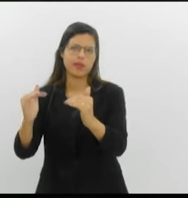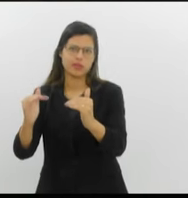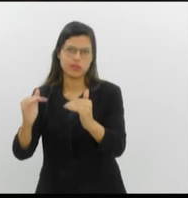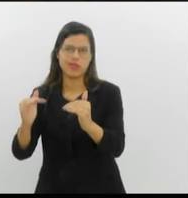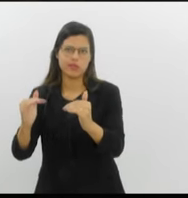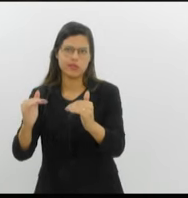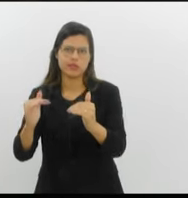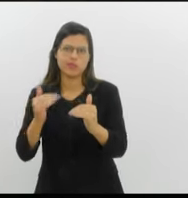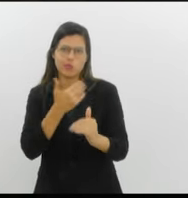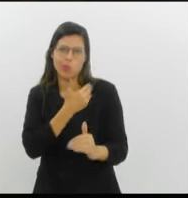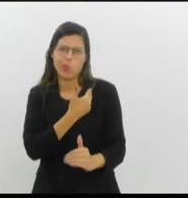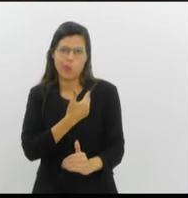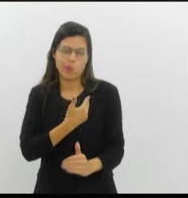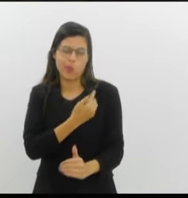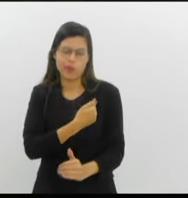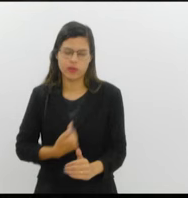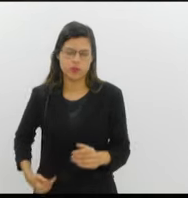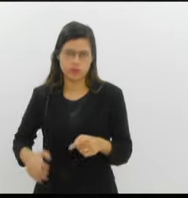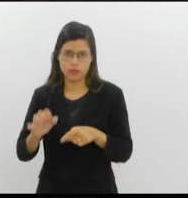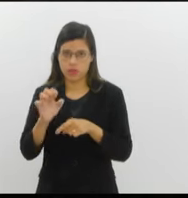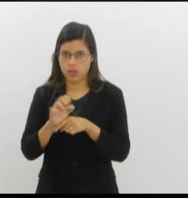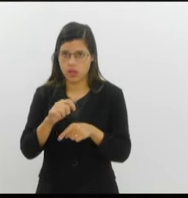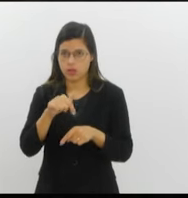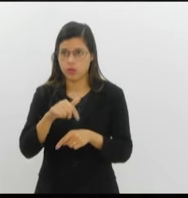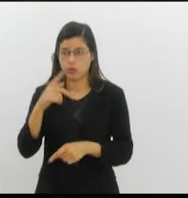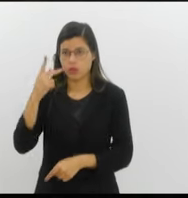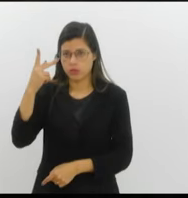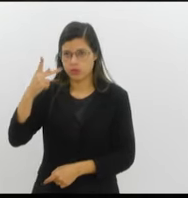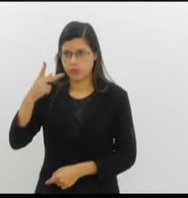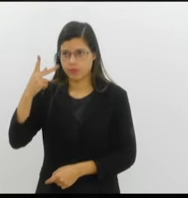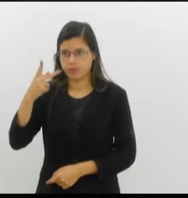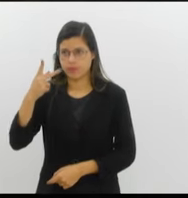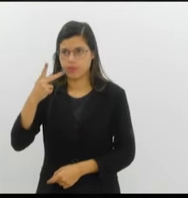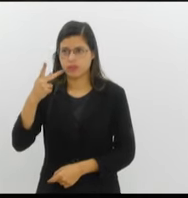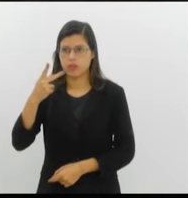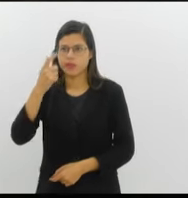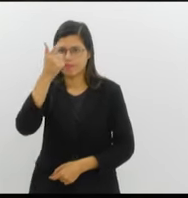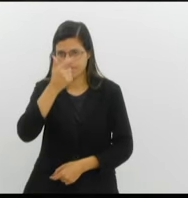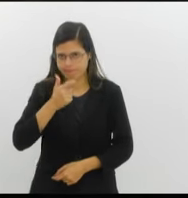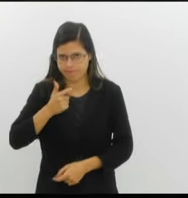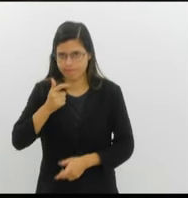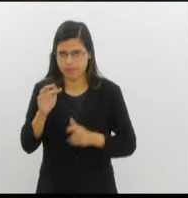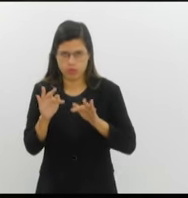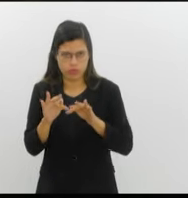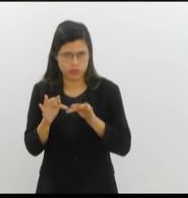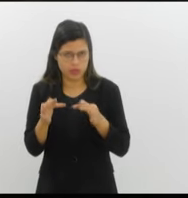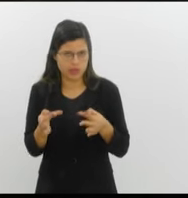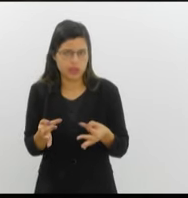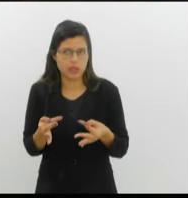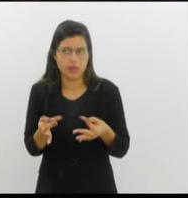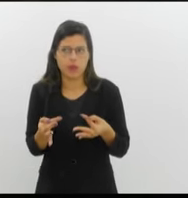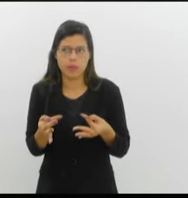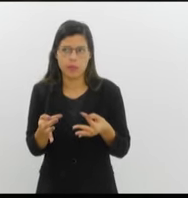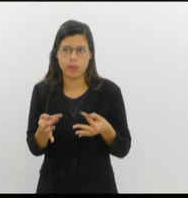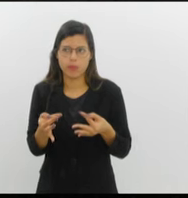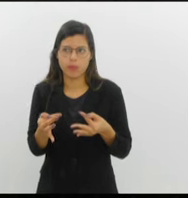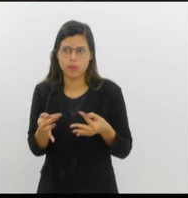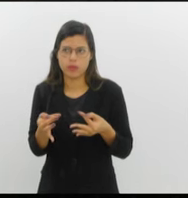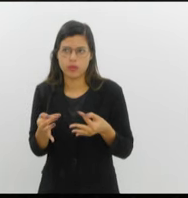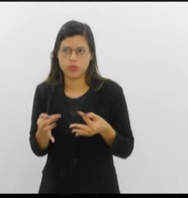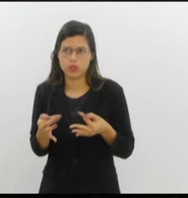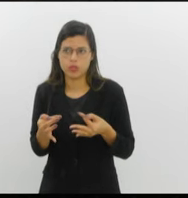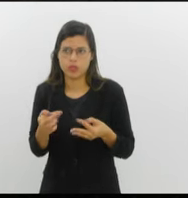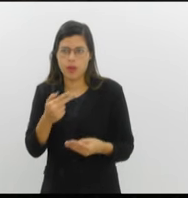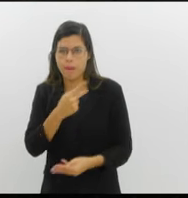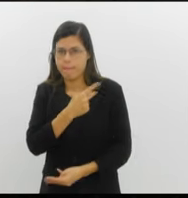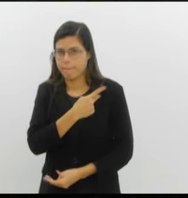do Estado. Este parlamentar, que humildemente é o presidente da Comissão